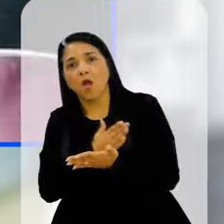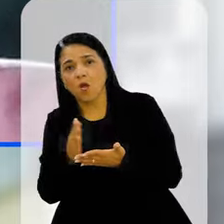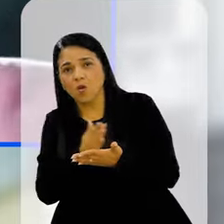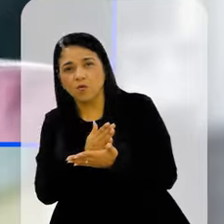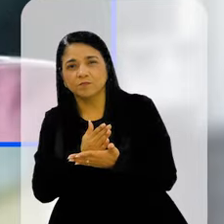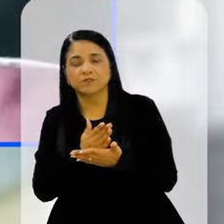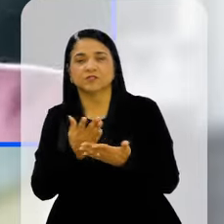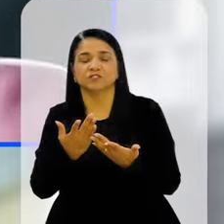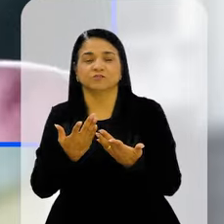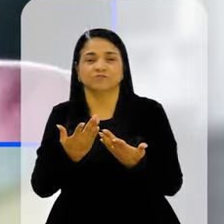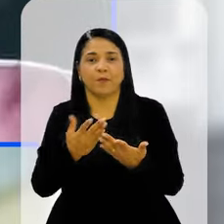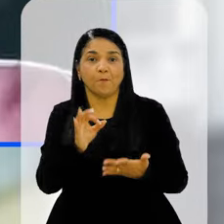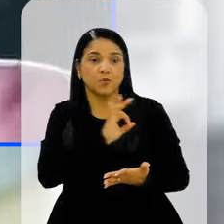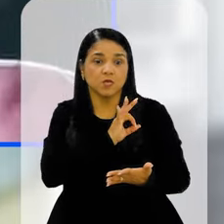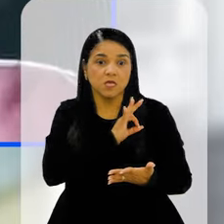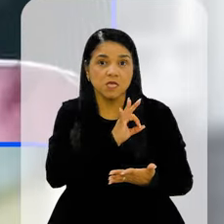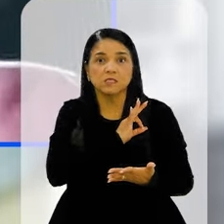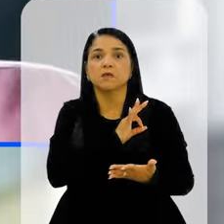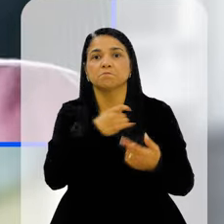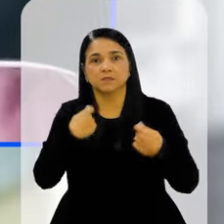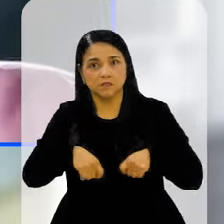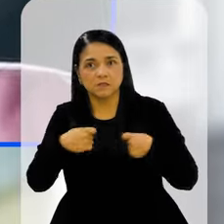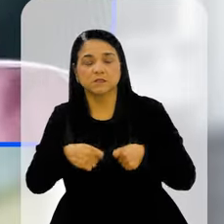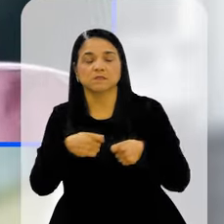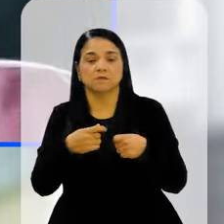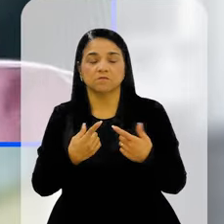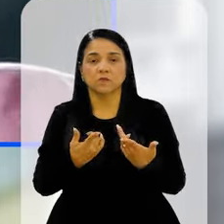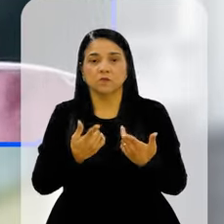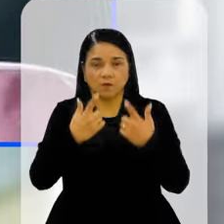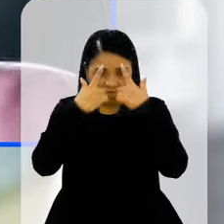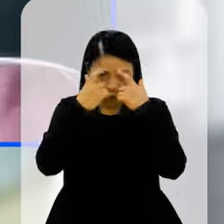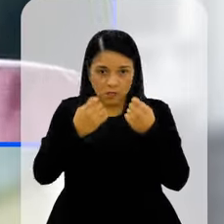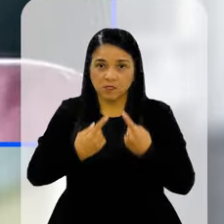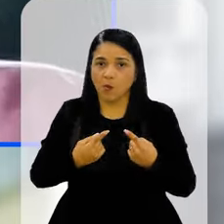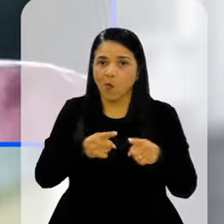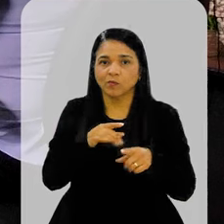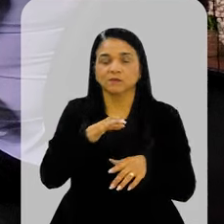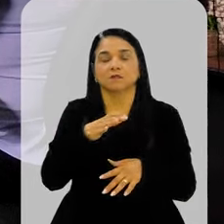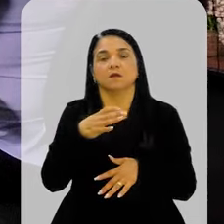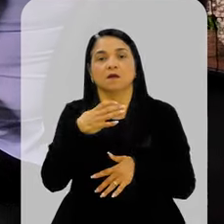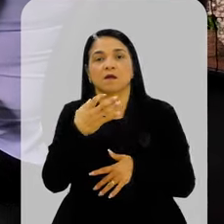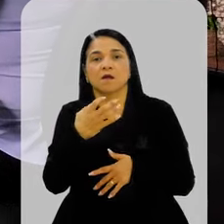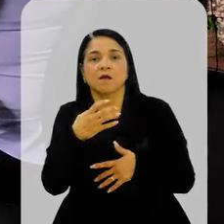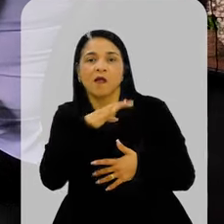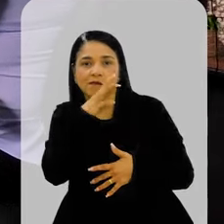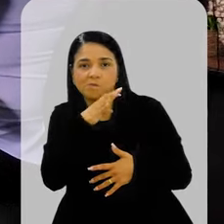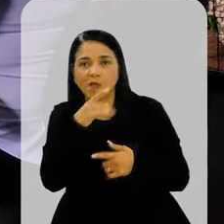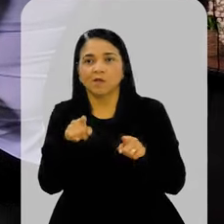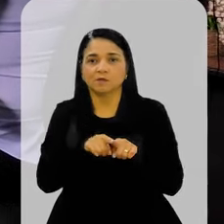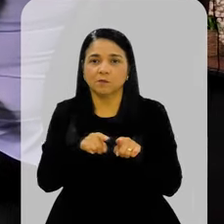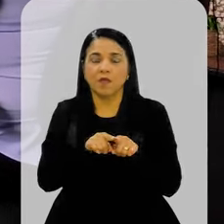intervenção para casos diretos de maus tratos e abandono. O Então, senhor fala eu aí gostaria de também em deixar